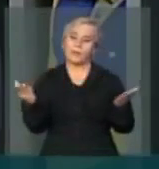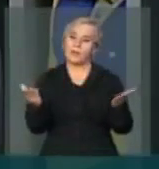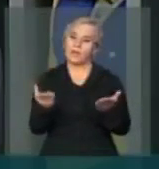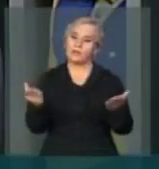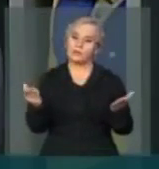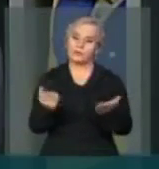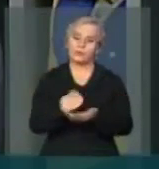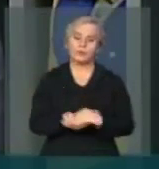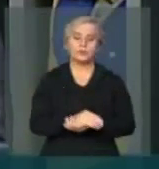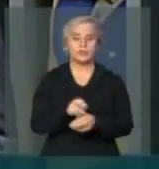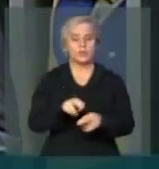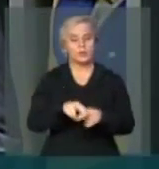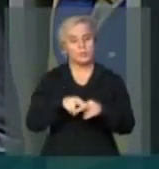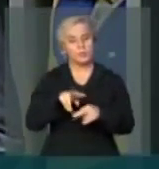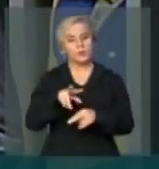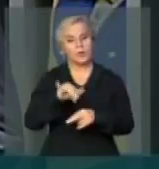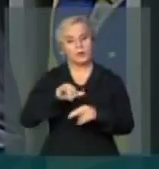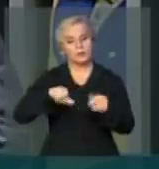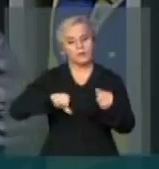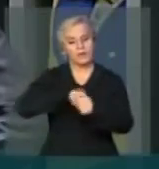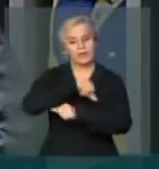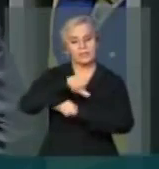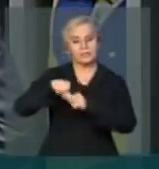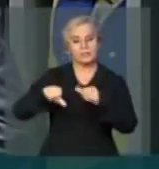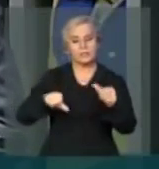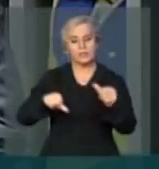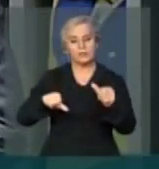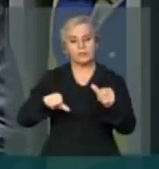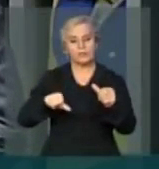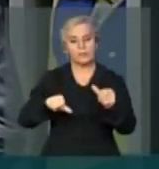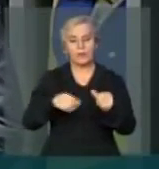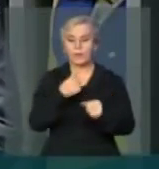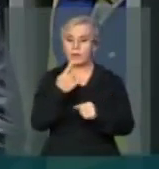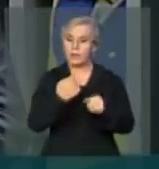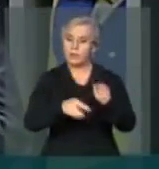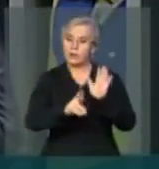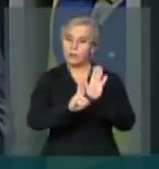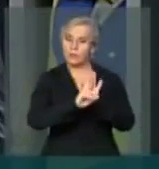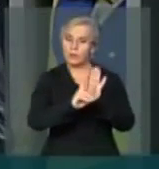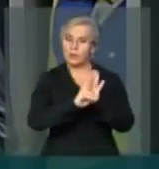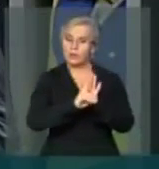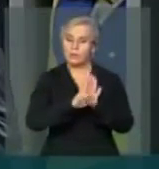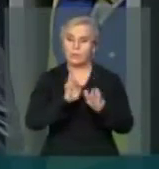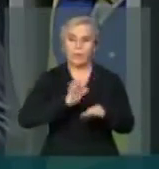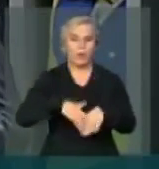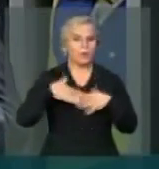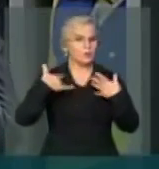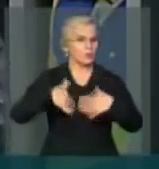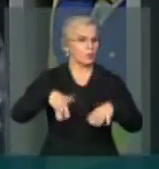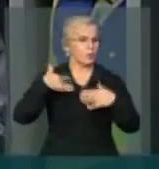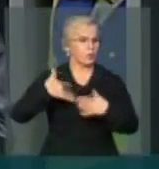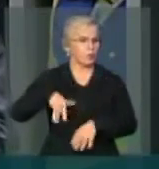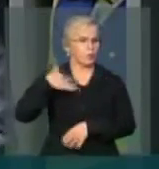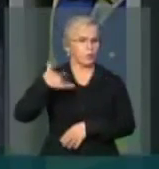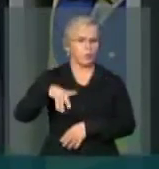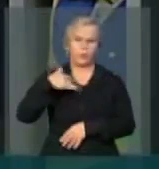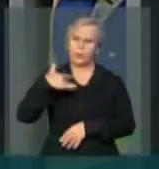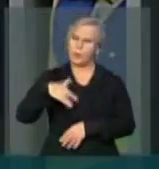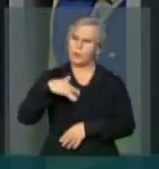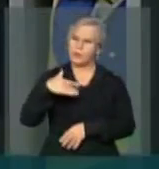que viraria uma representação das mais caras,